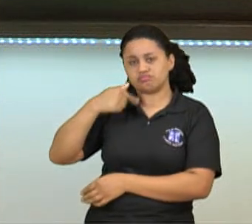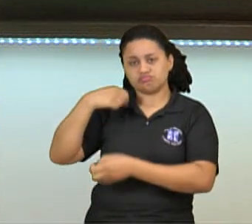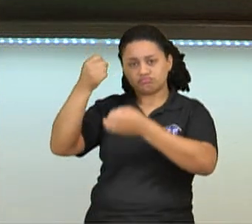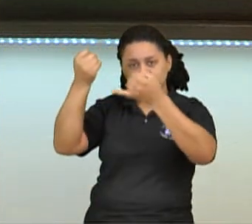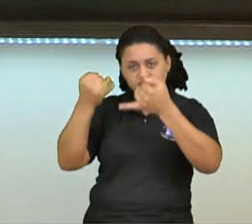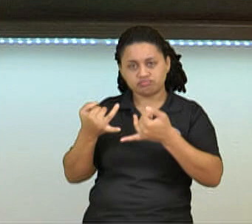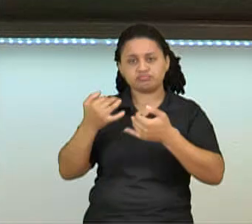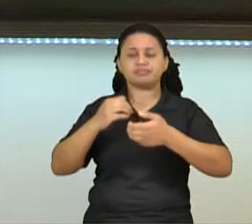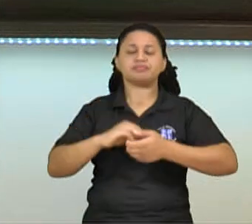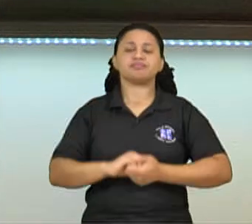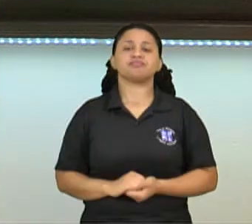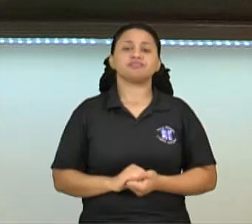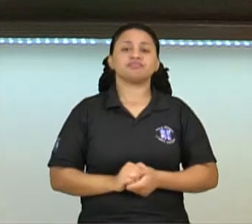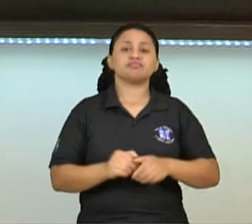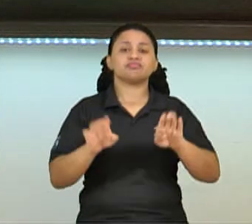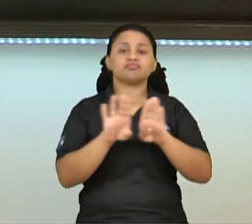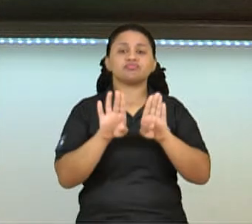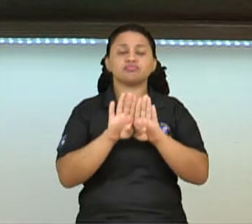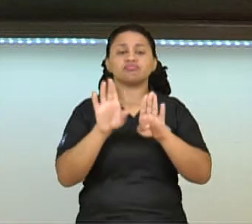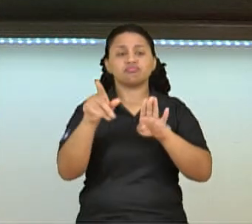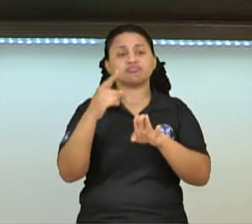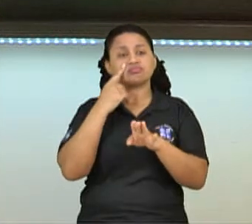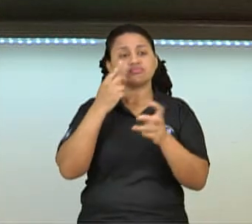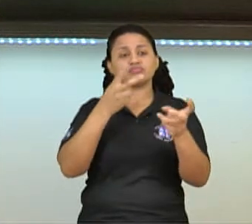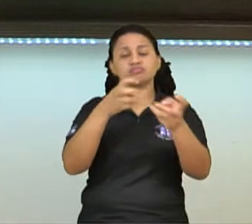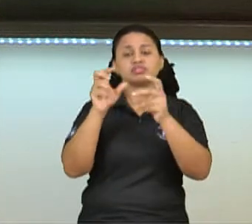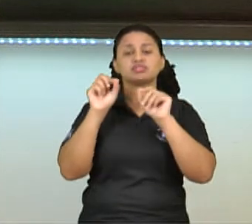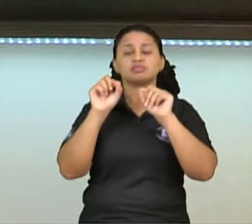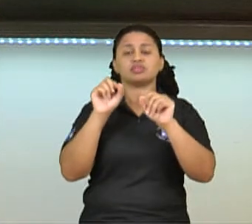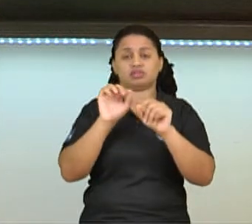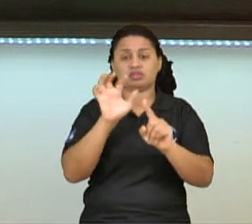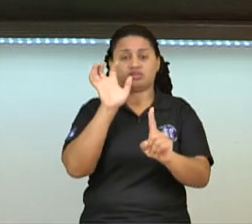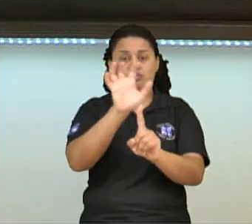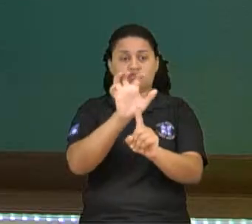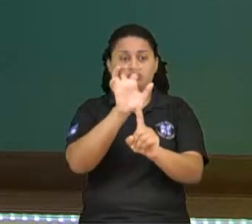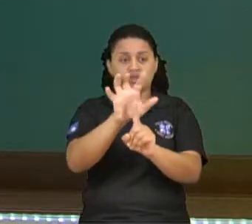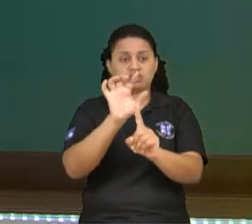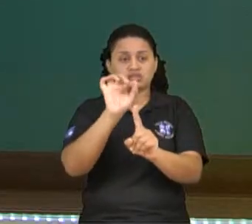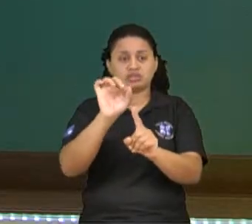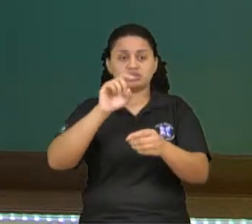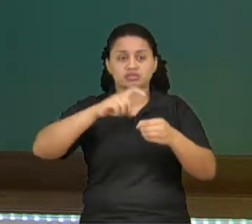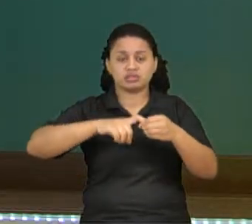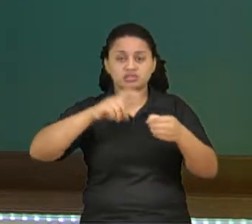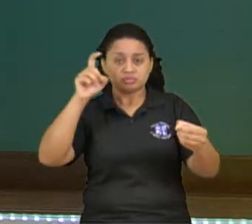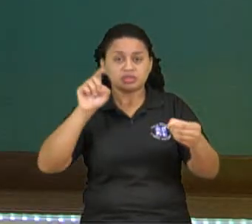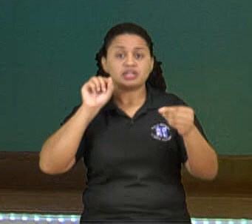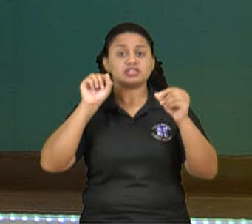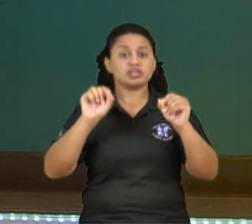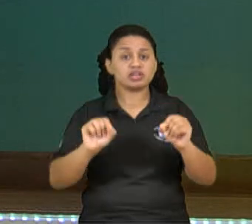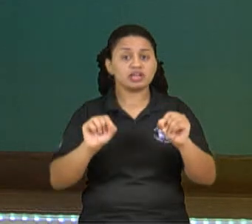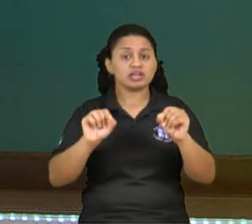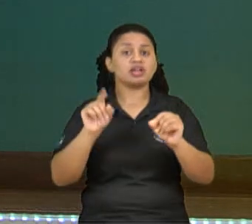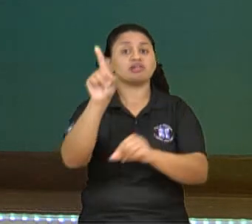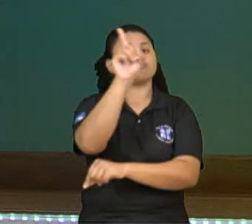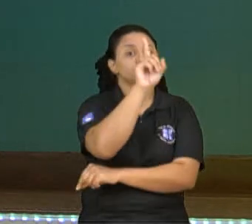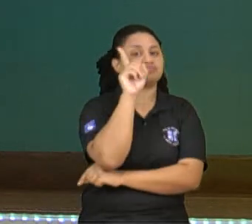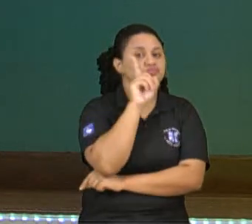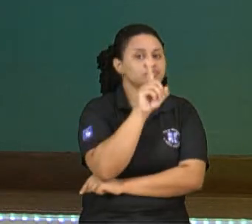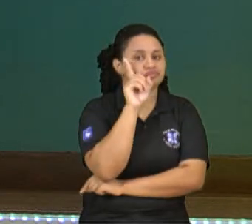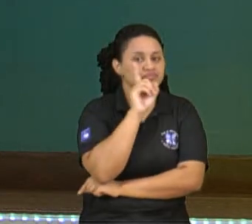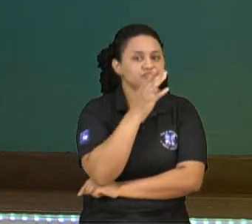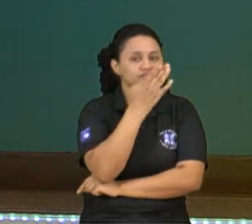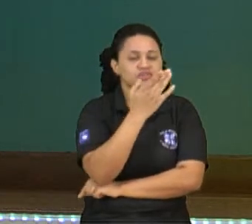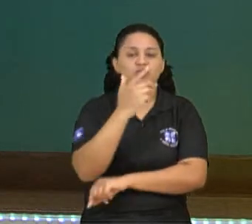pouco. A gente vai ver também que ele vai influenciar, inclusive, a independência dos Estados Unidos, que através